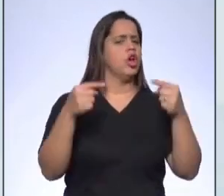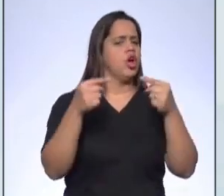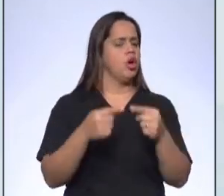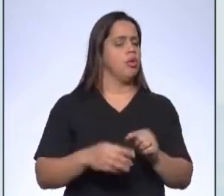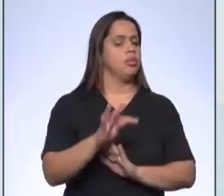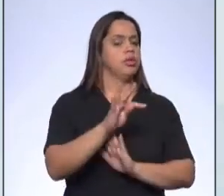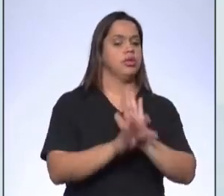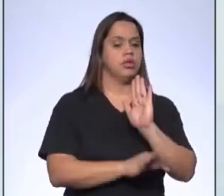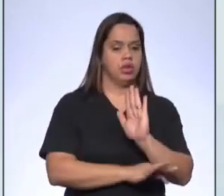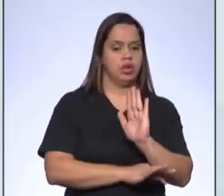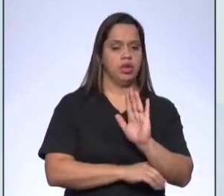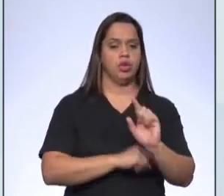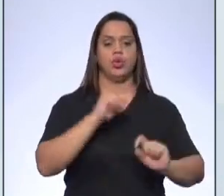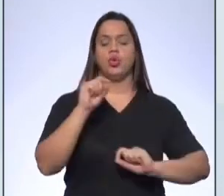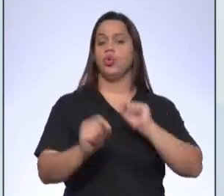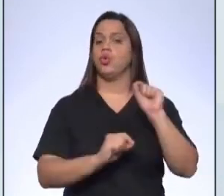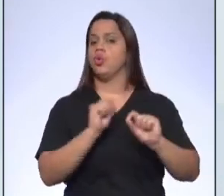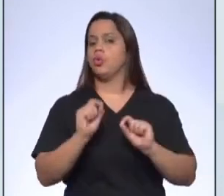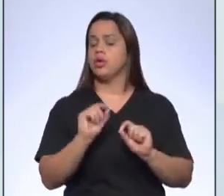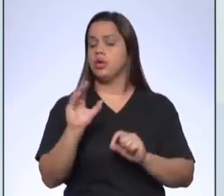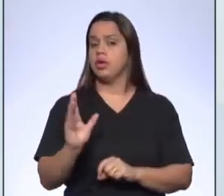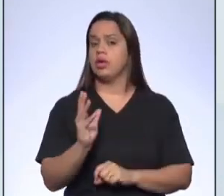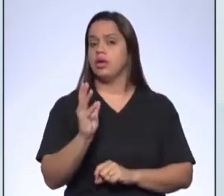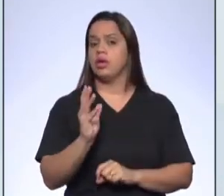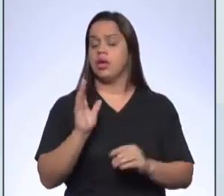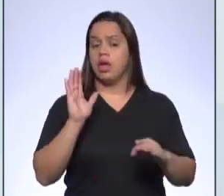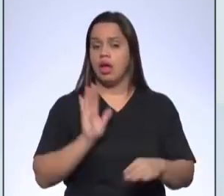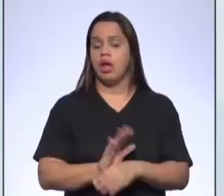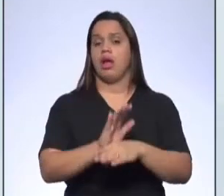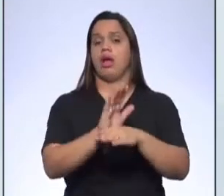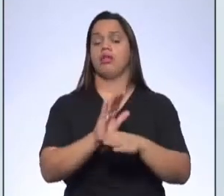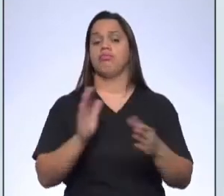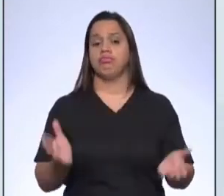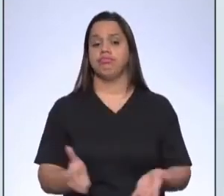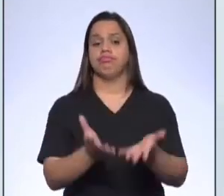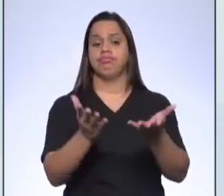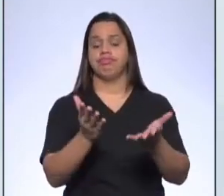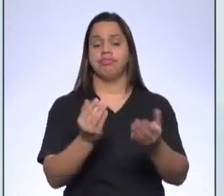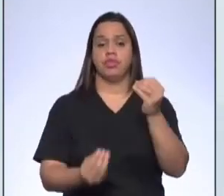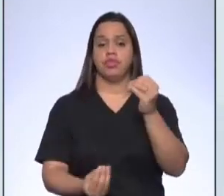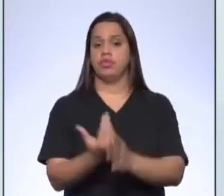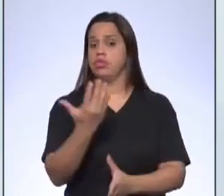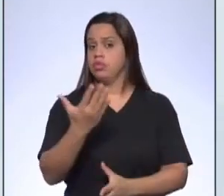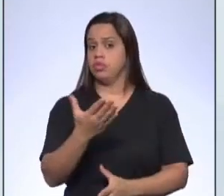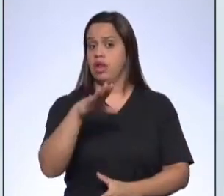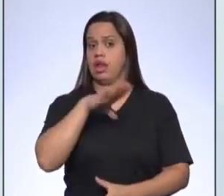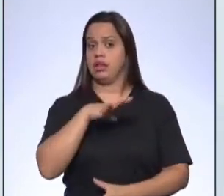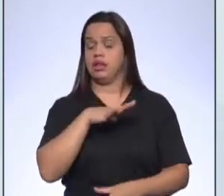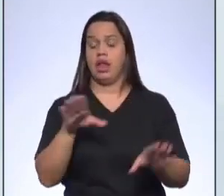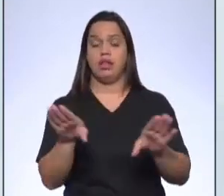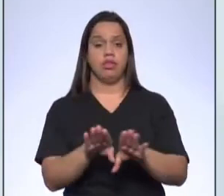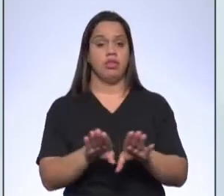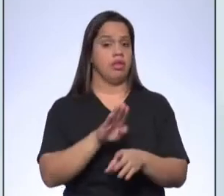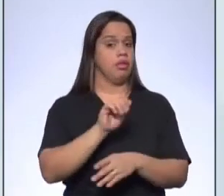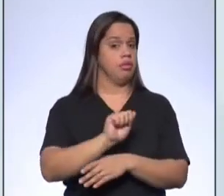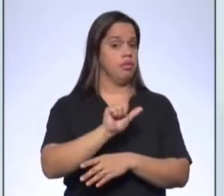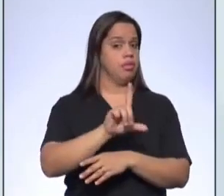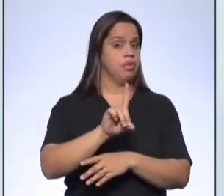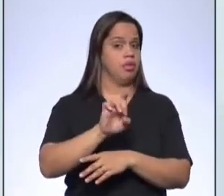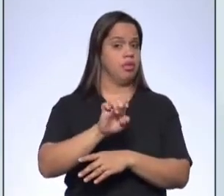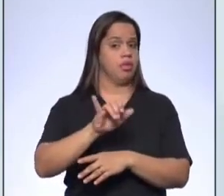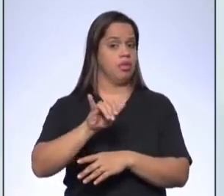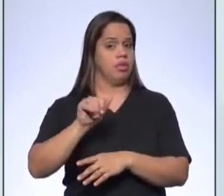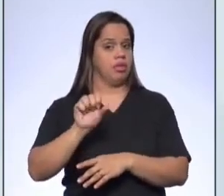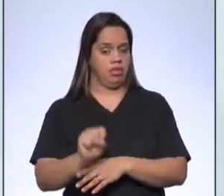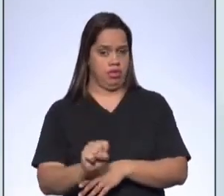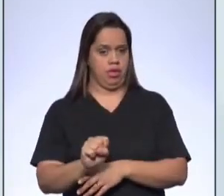que proporcionou o surgimento das cidades e das aldeias? Está atrelado